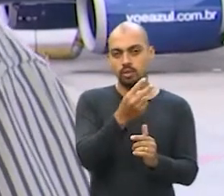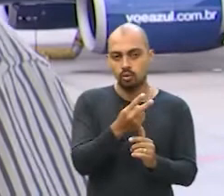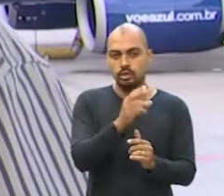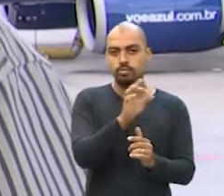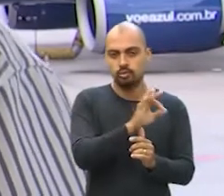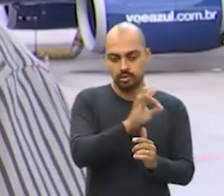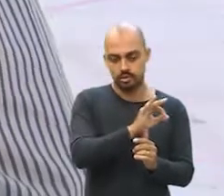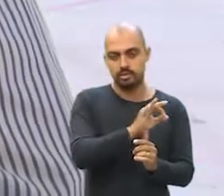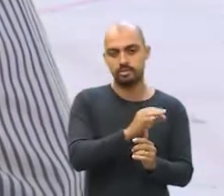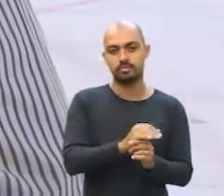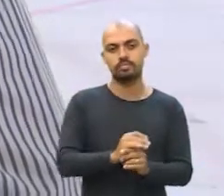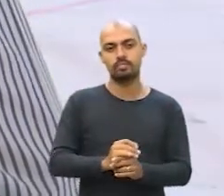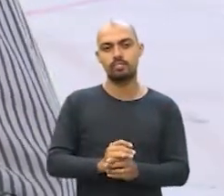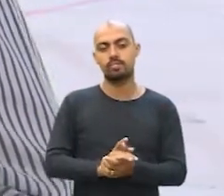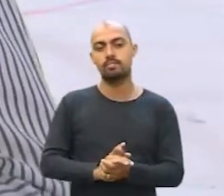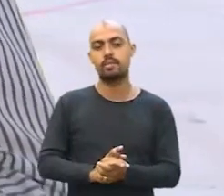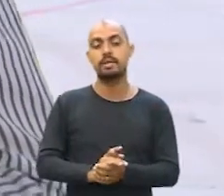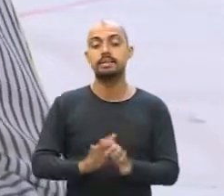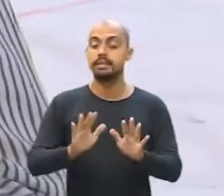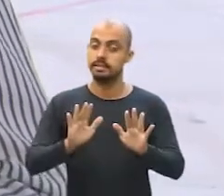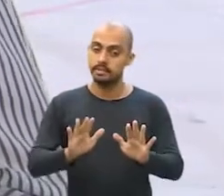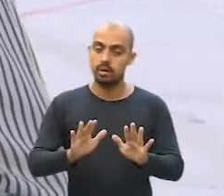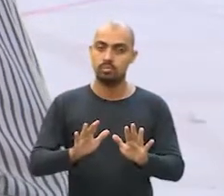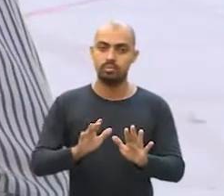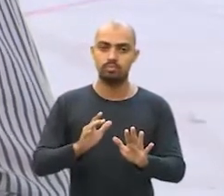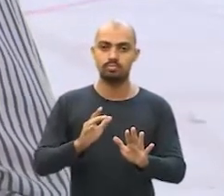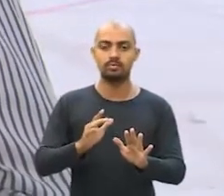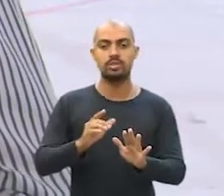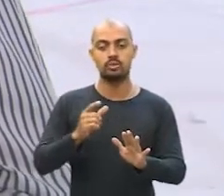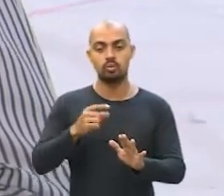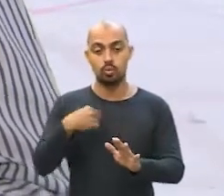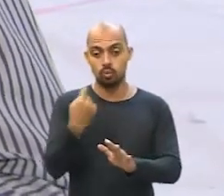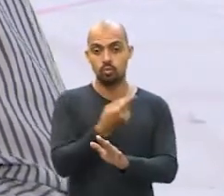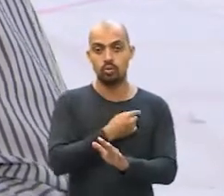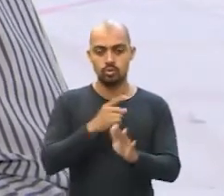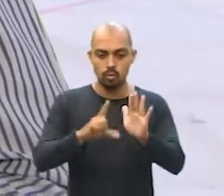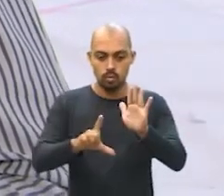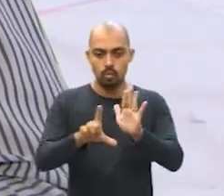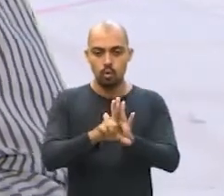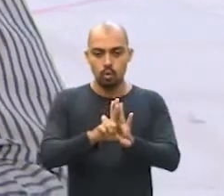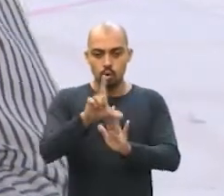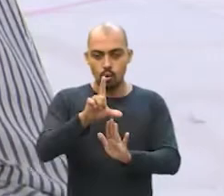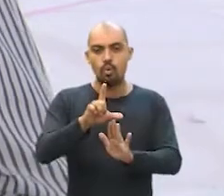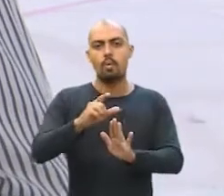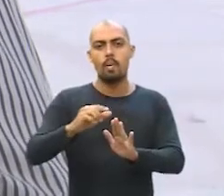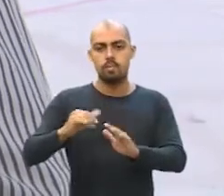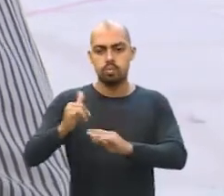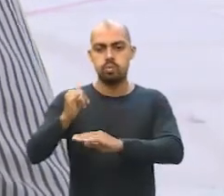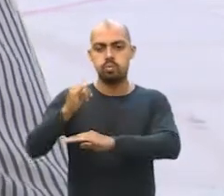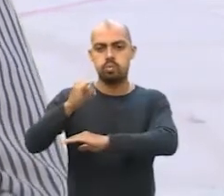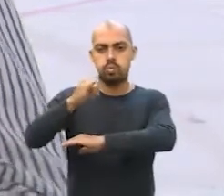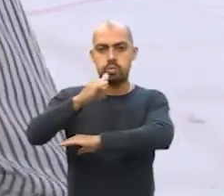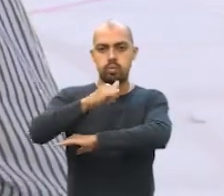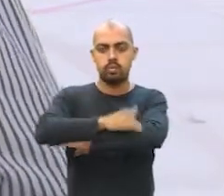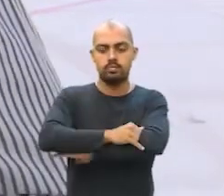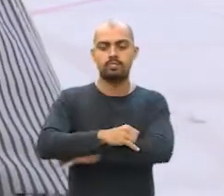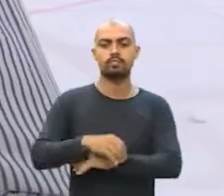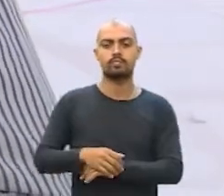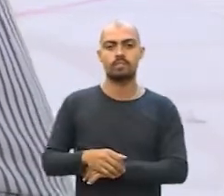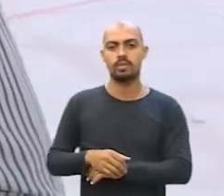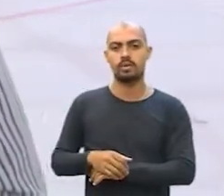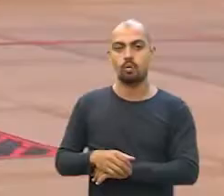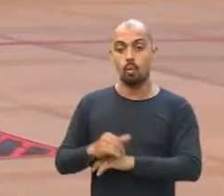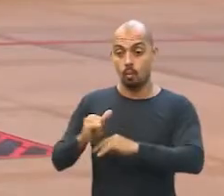de 42%. Então, isso de fato criou uma aceleração do crescimento aqui e uma retomada dos